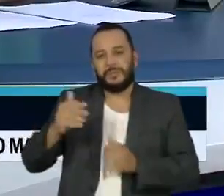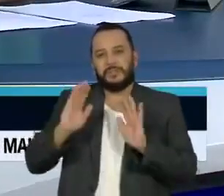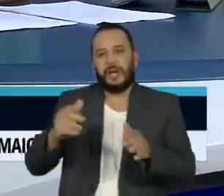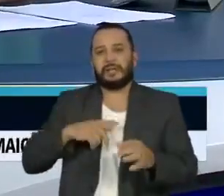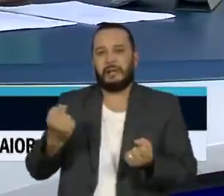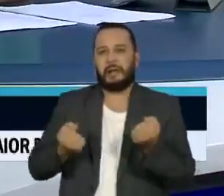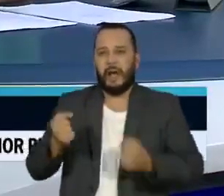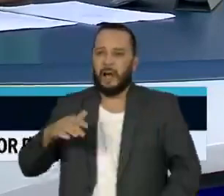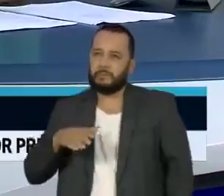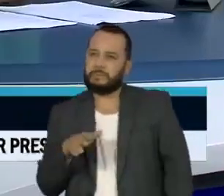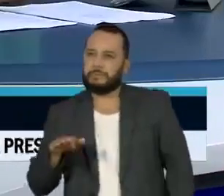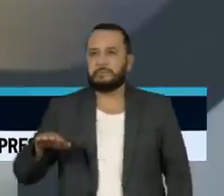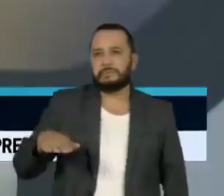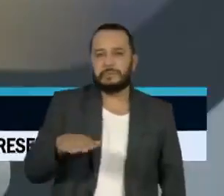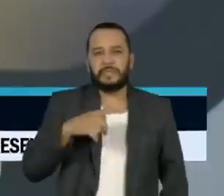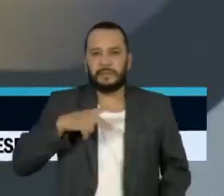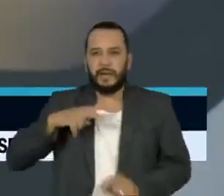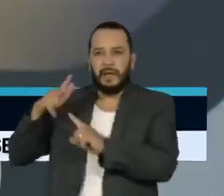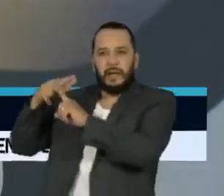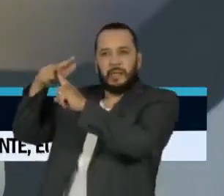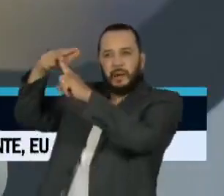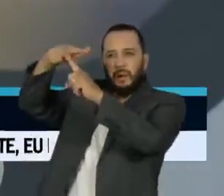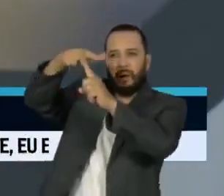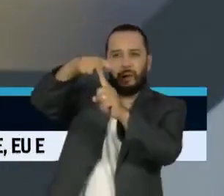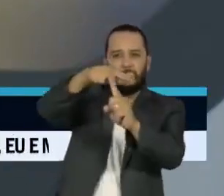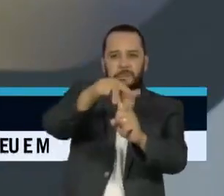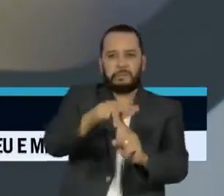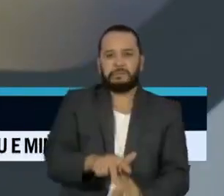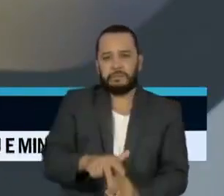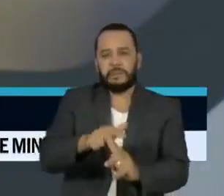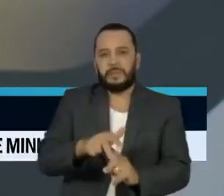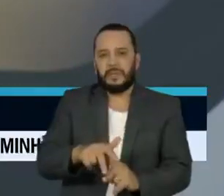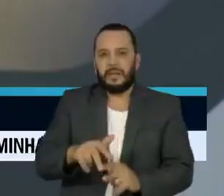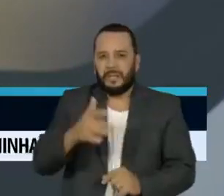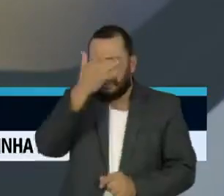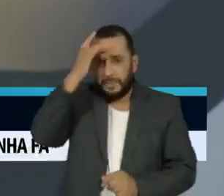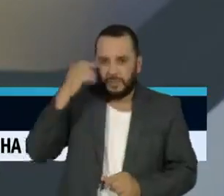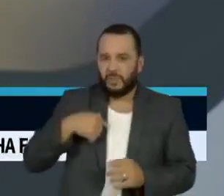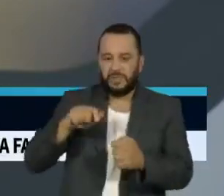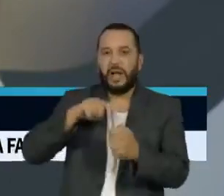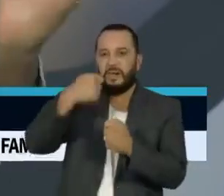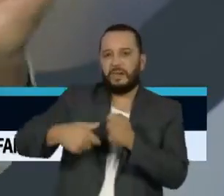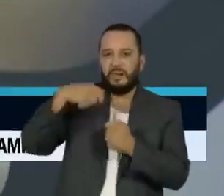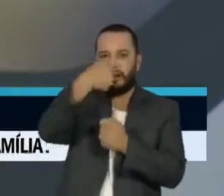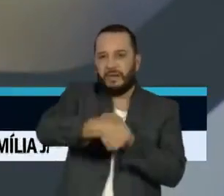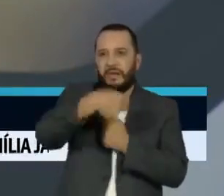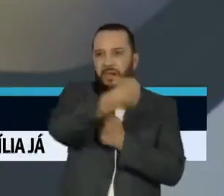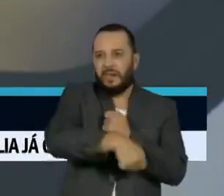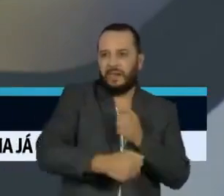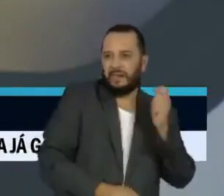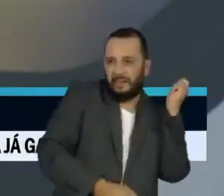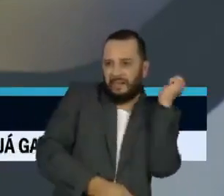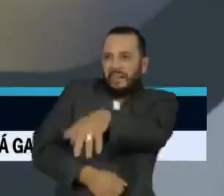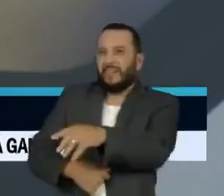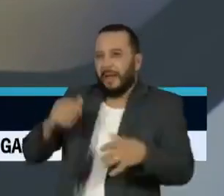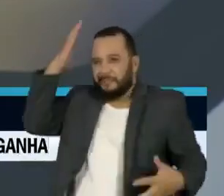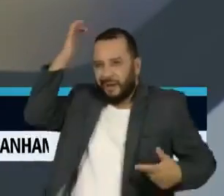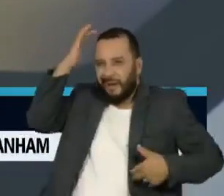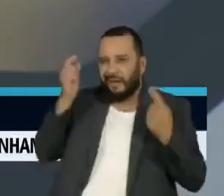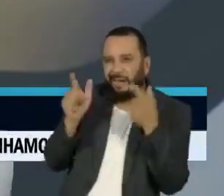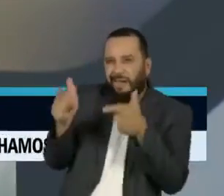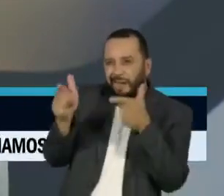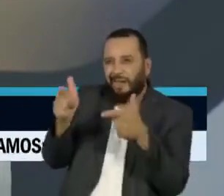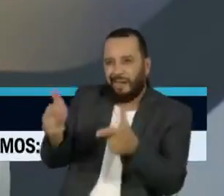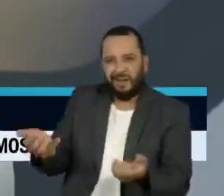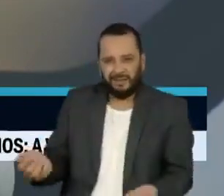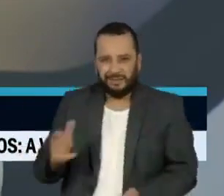carrões né até de helicóptero para jogar bola como eles então João banana e o fé nele de toda maneira então nós vimos Aquele caso recente do Paris